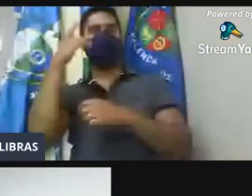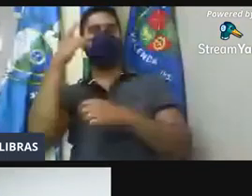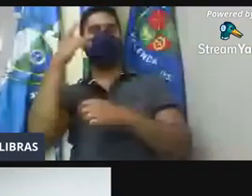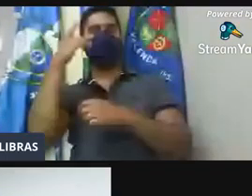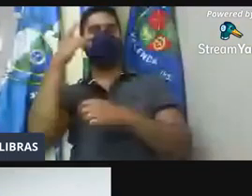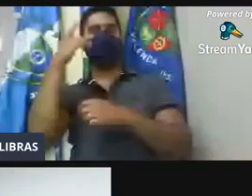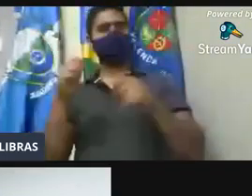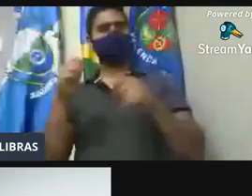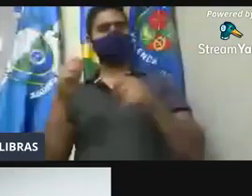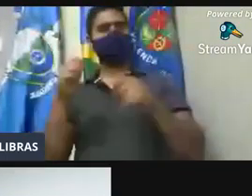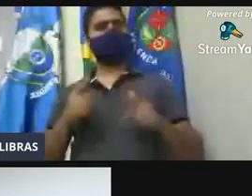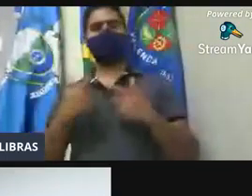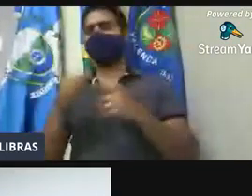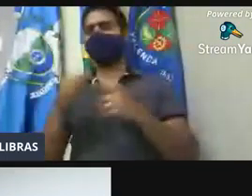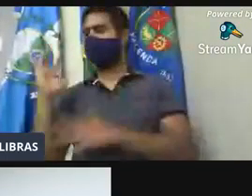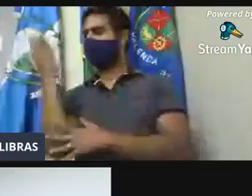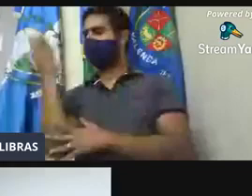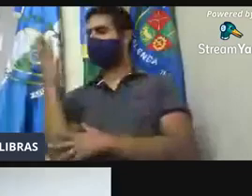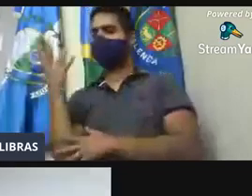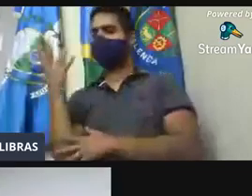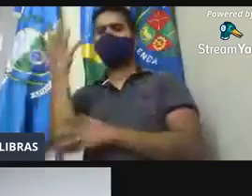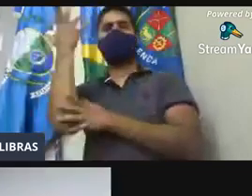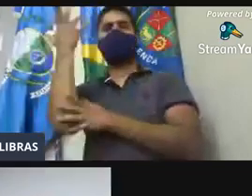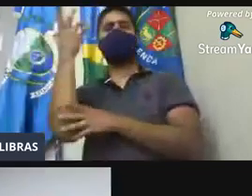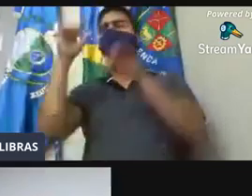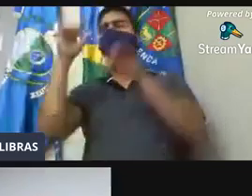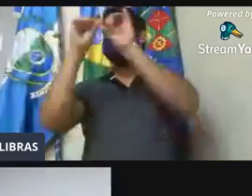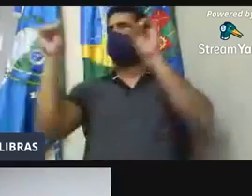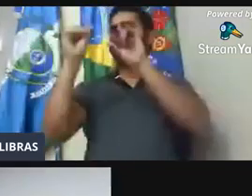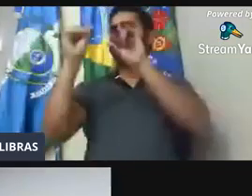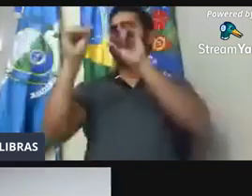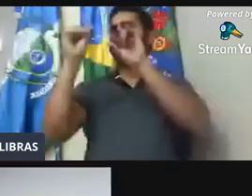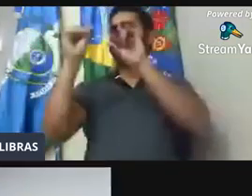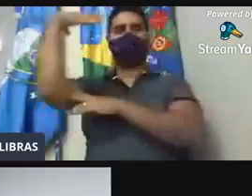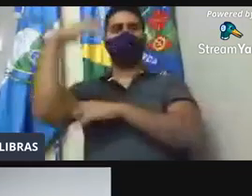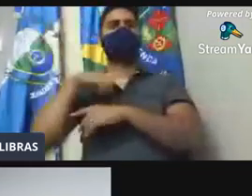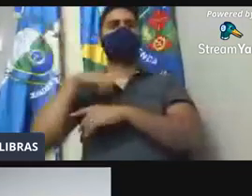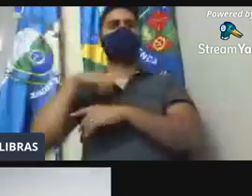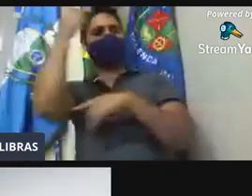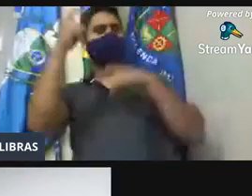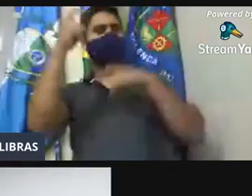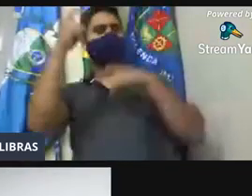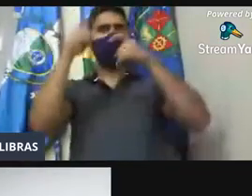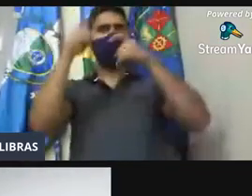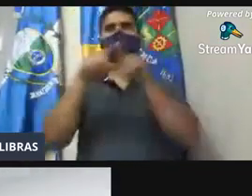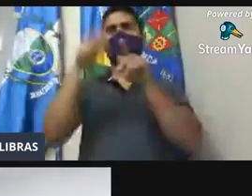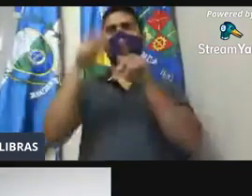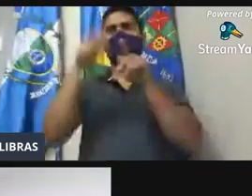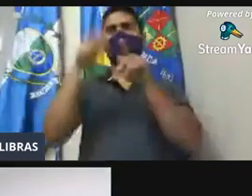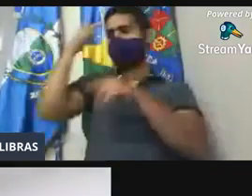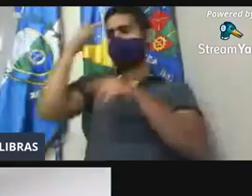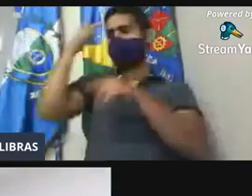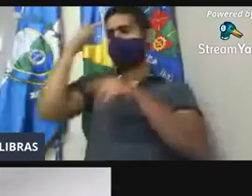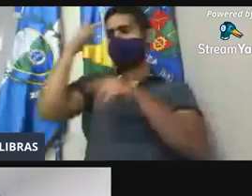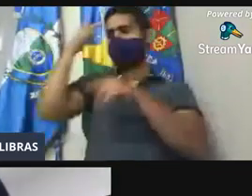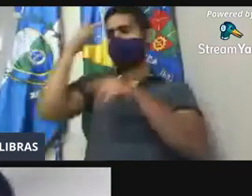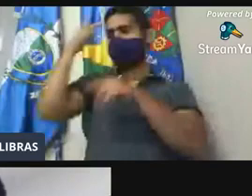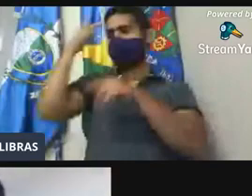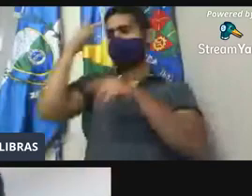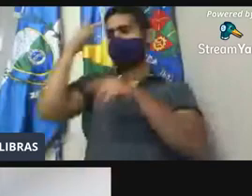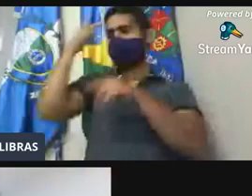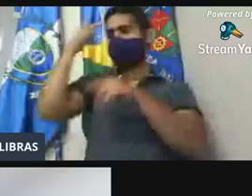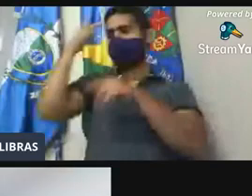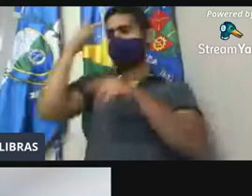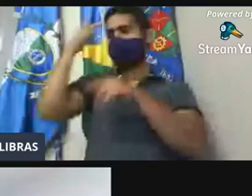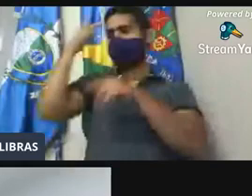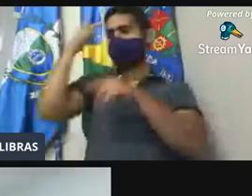estão avançando para cima das fiações elétricas, provocando muita preocupação para os moradores e transeuntes do local. Diante do exposto, encaminha a presente demanda